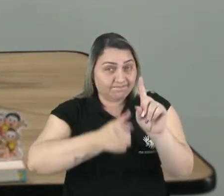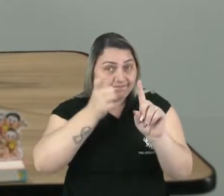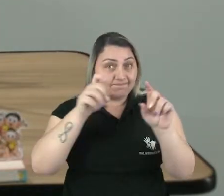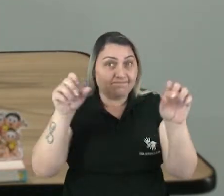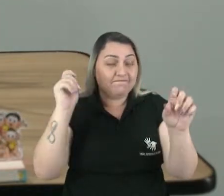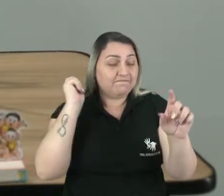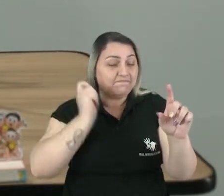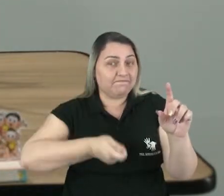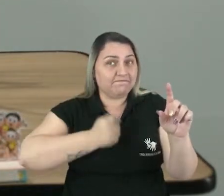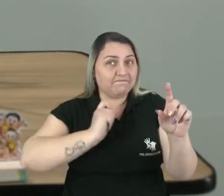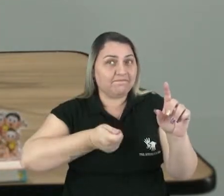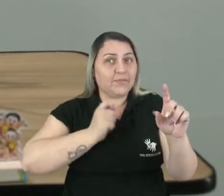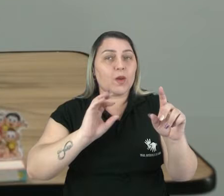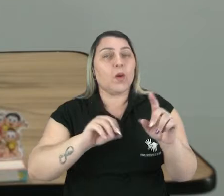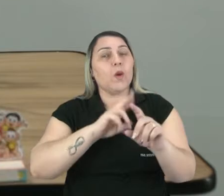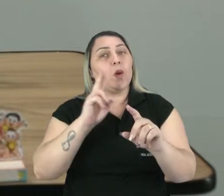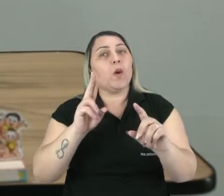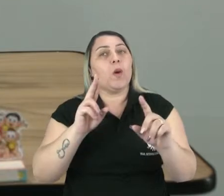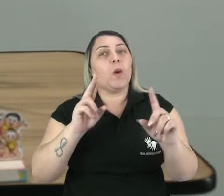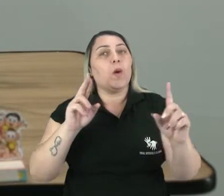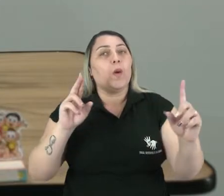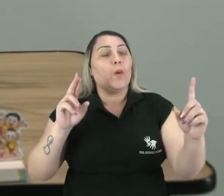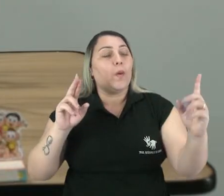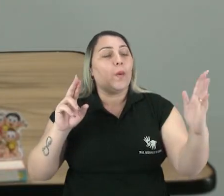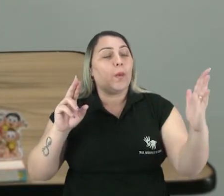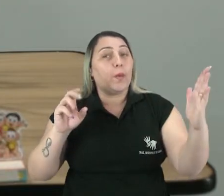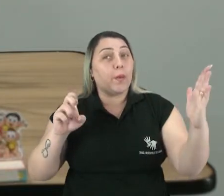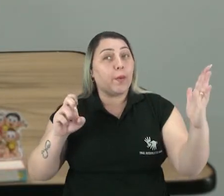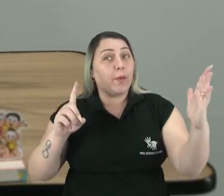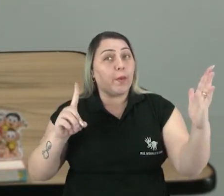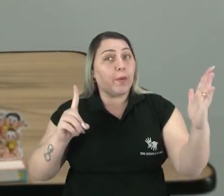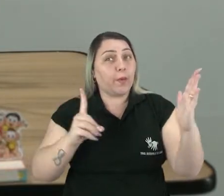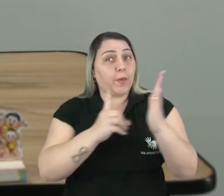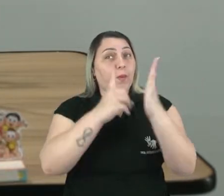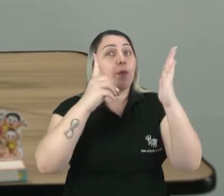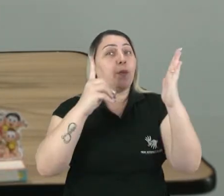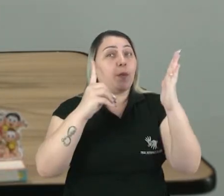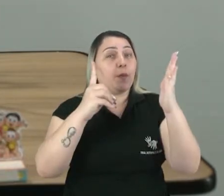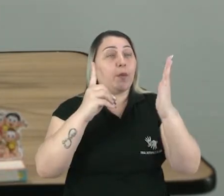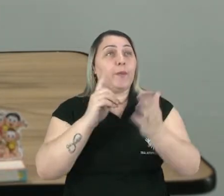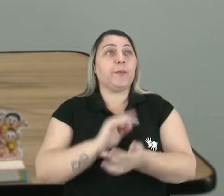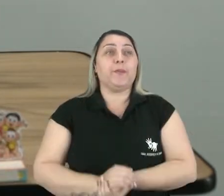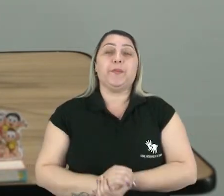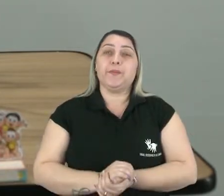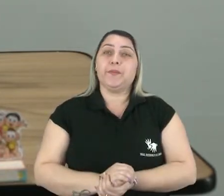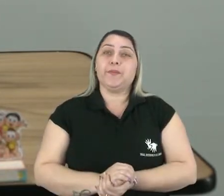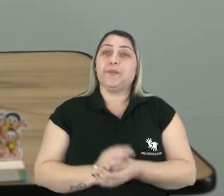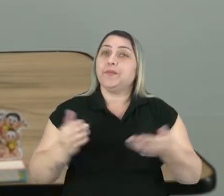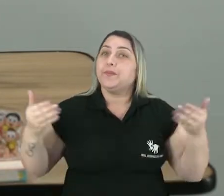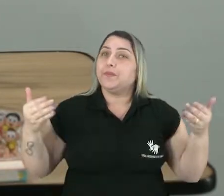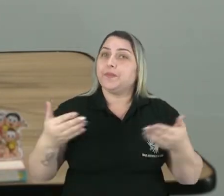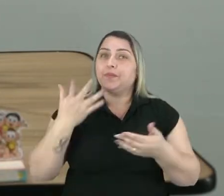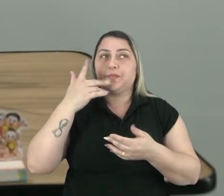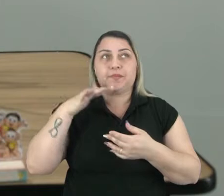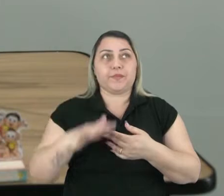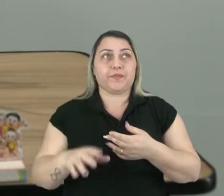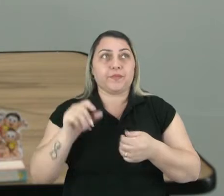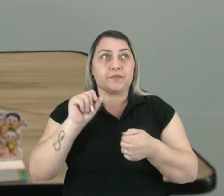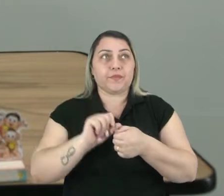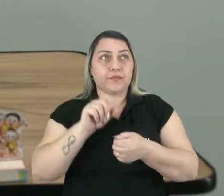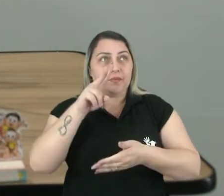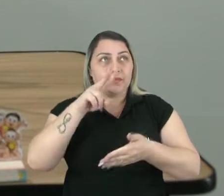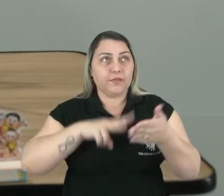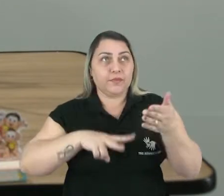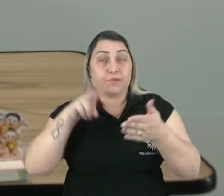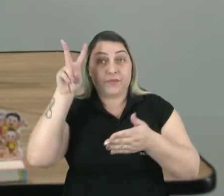alguma coisa ou quando ele se machuca. Muito bem! Agora, crianças, nós vamos fazer a leitura de uma